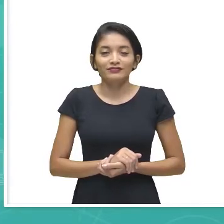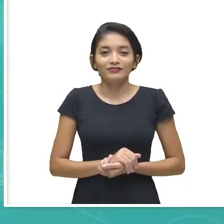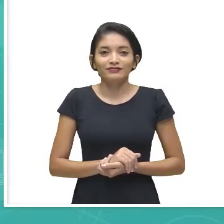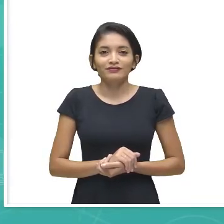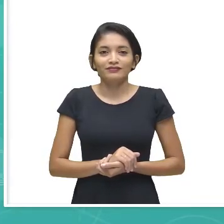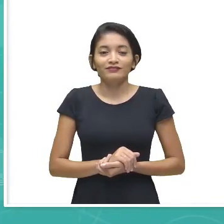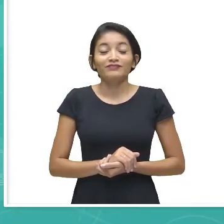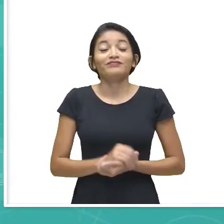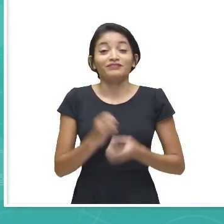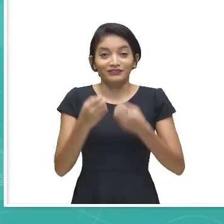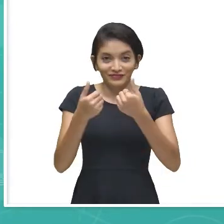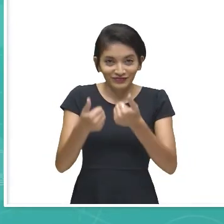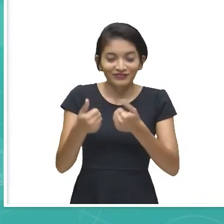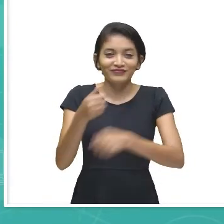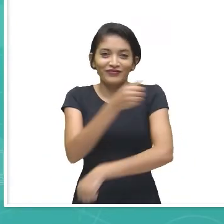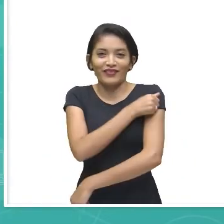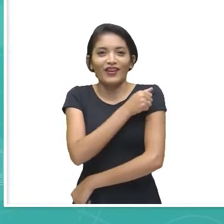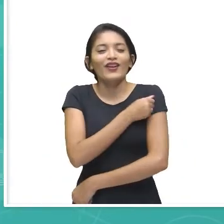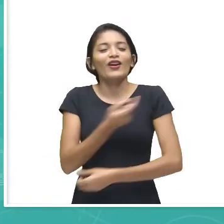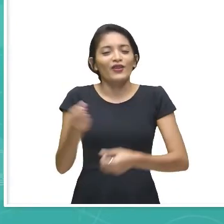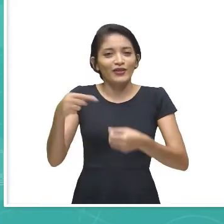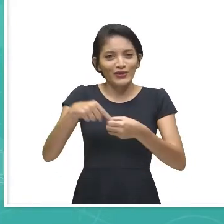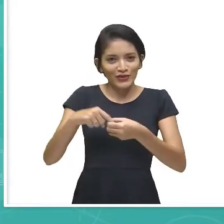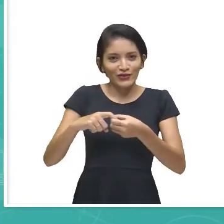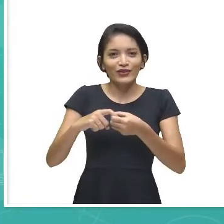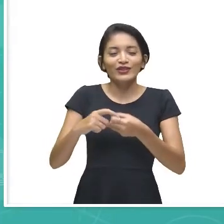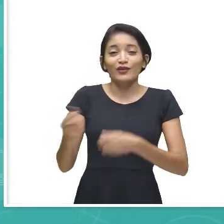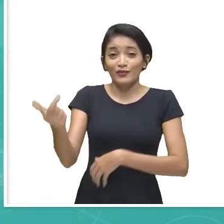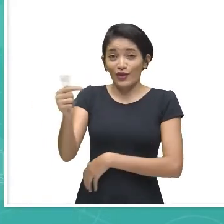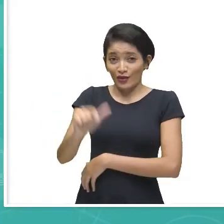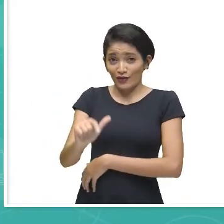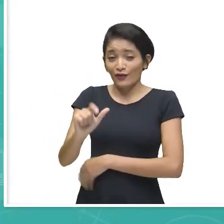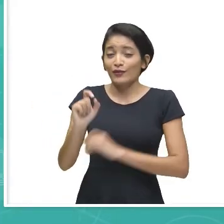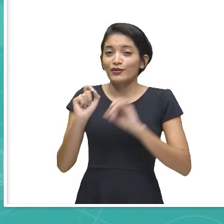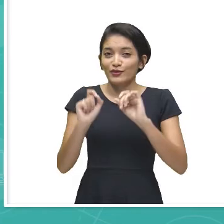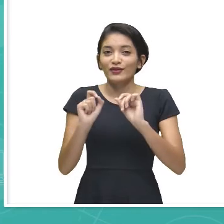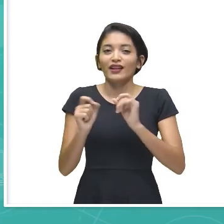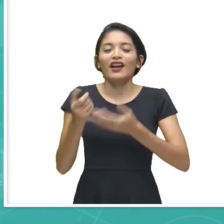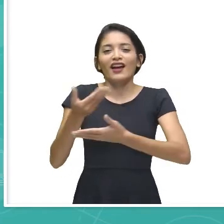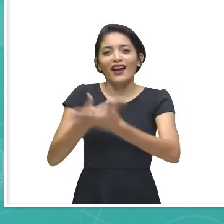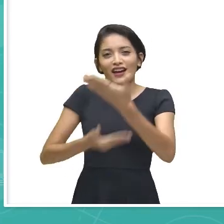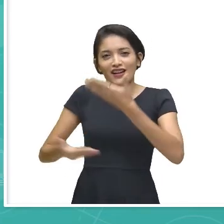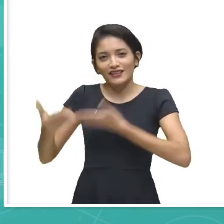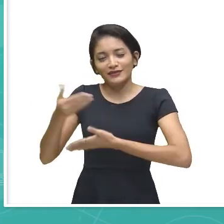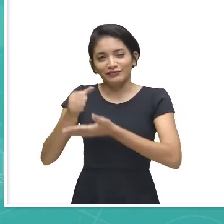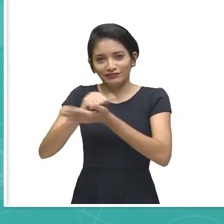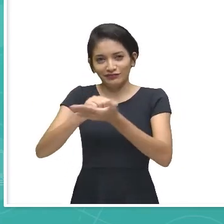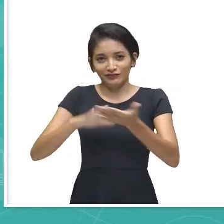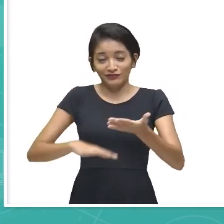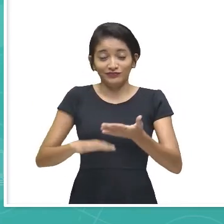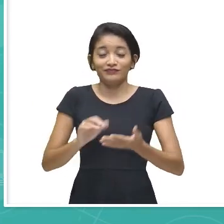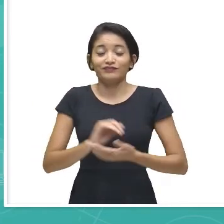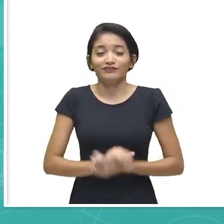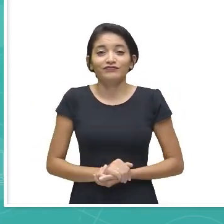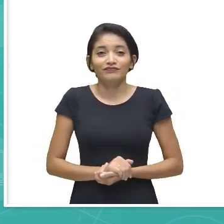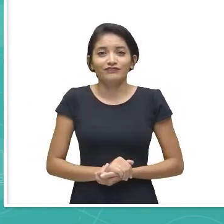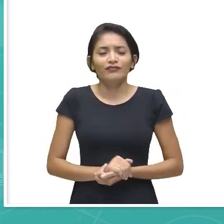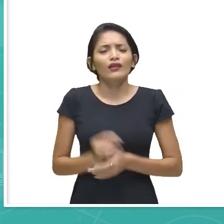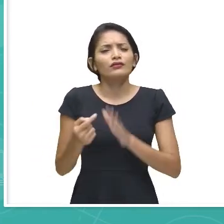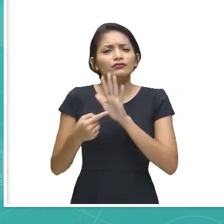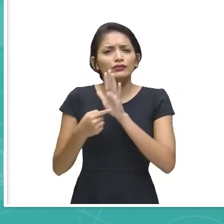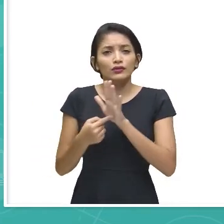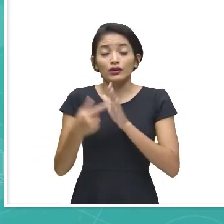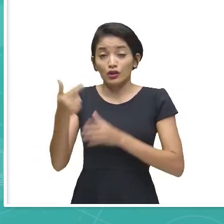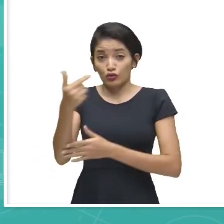Muito bem, alunos, estamos de volta, vamos iniciar a nossa interatividade, certo? Então, eu deixei para